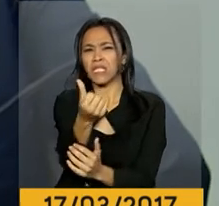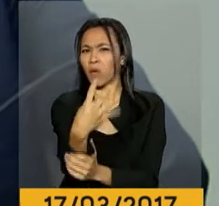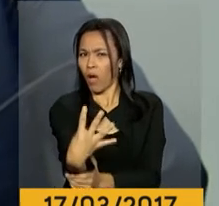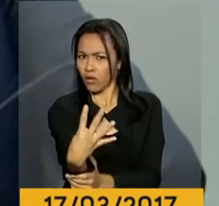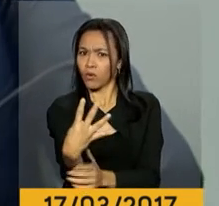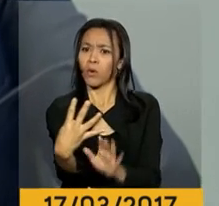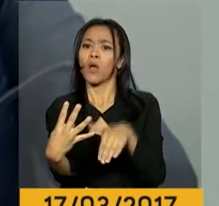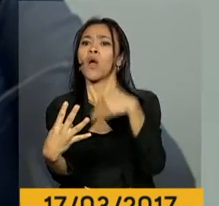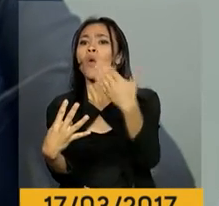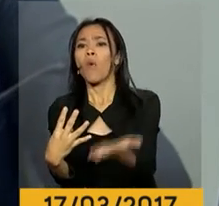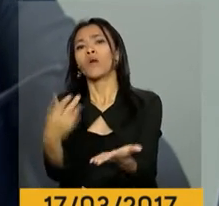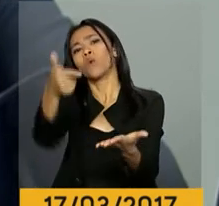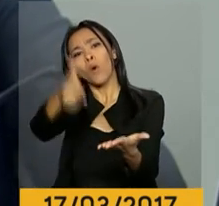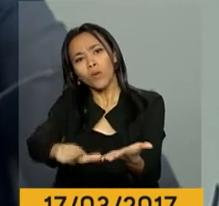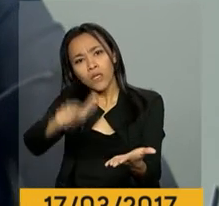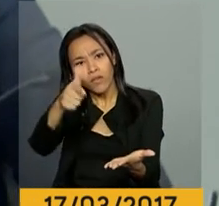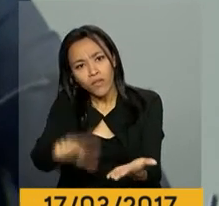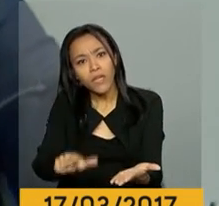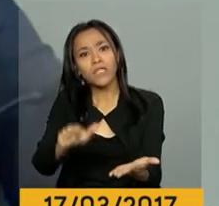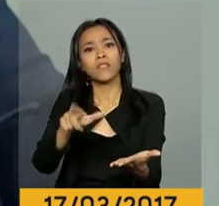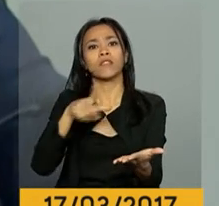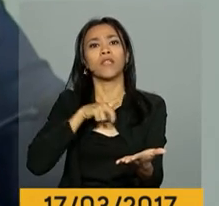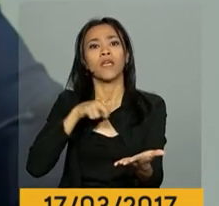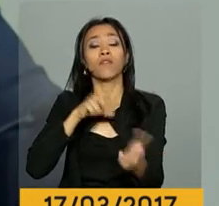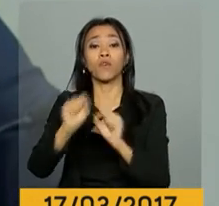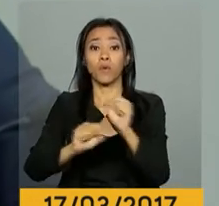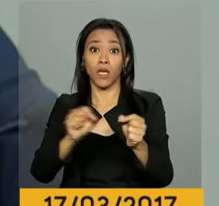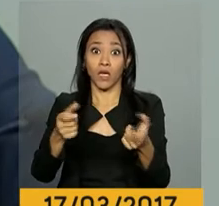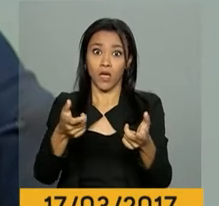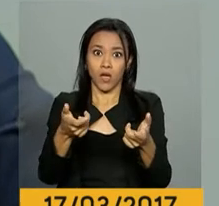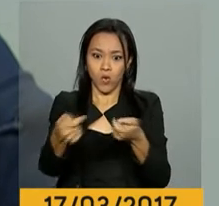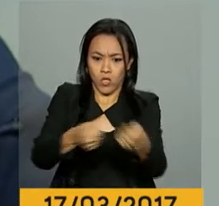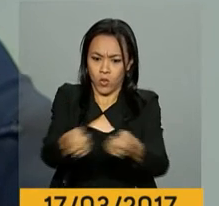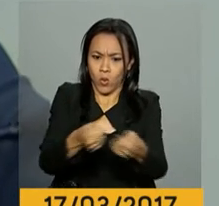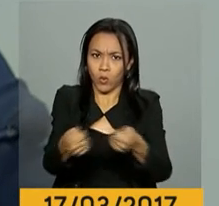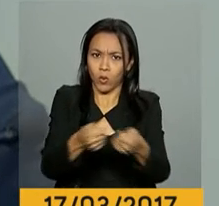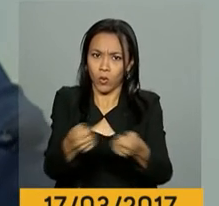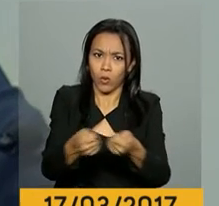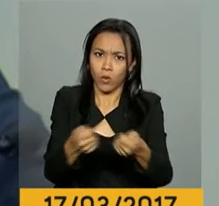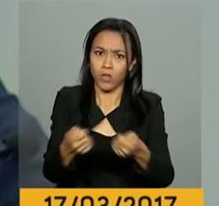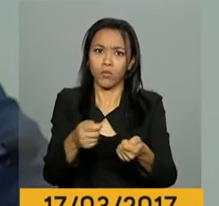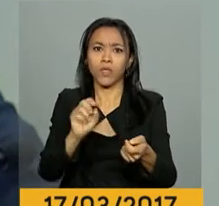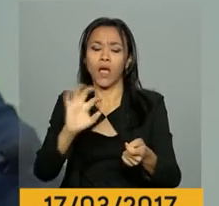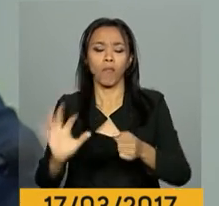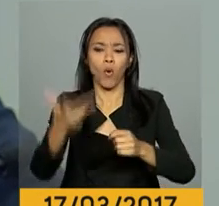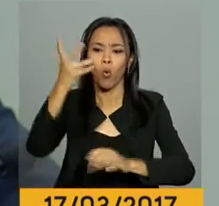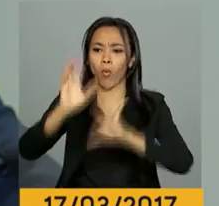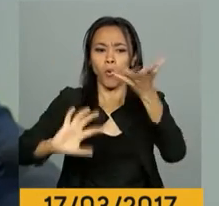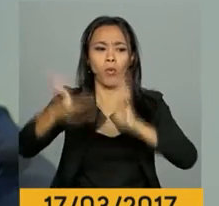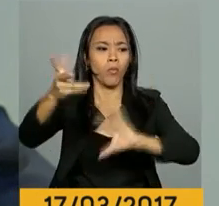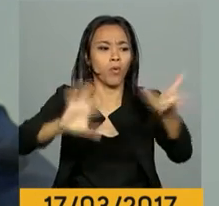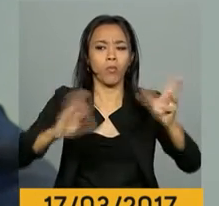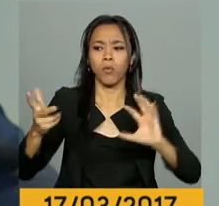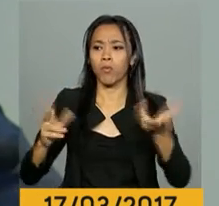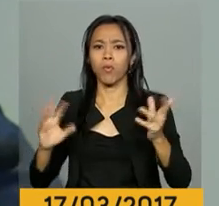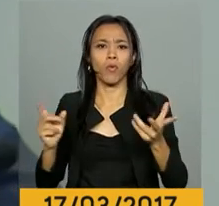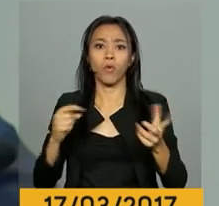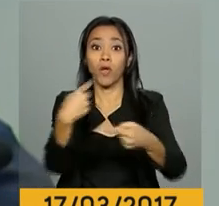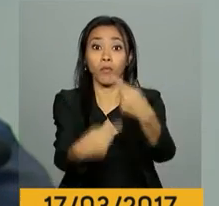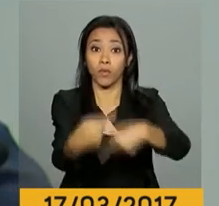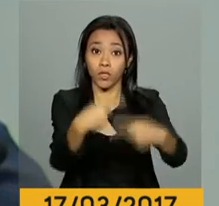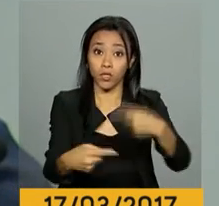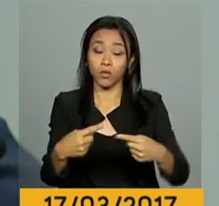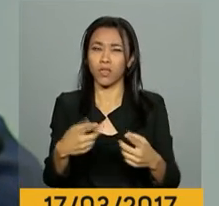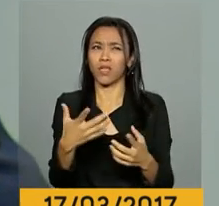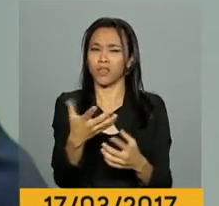quando mais uma vez a vocação centralizadora dos nossos costumes políticos levou a uma centralização que